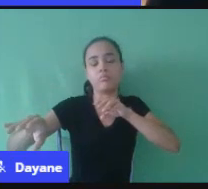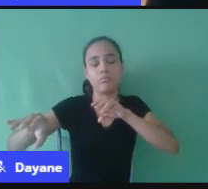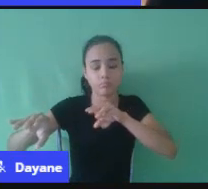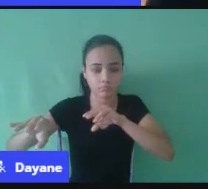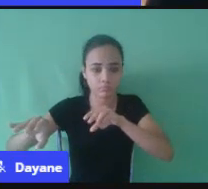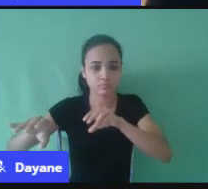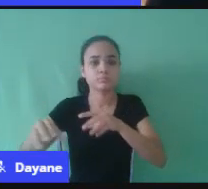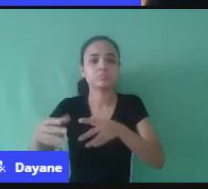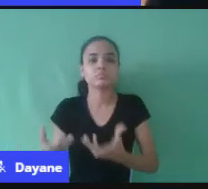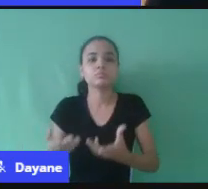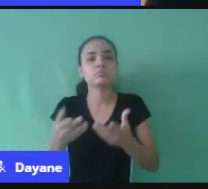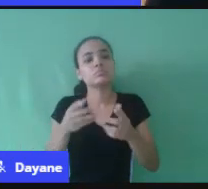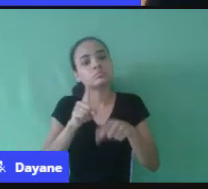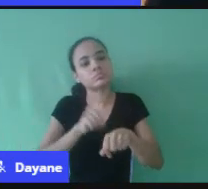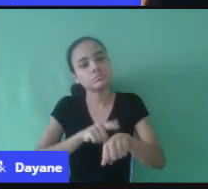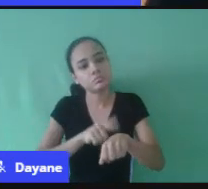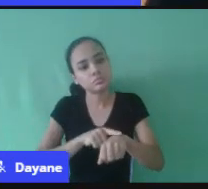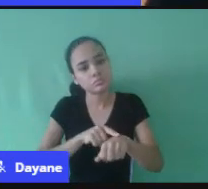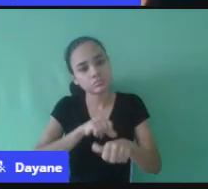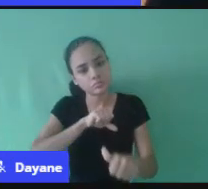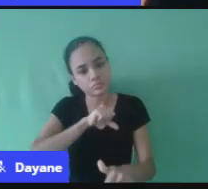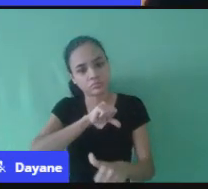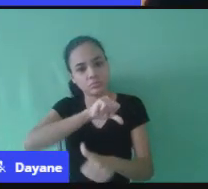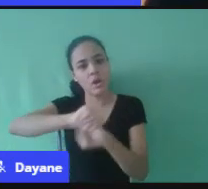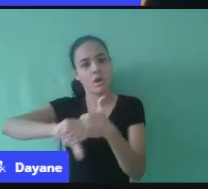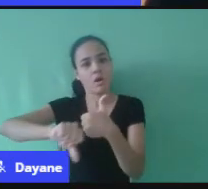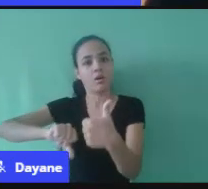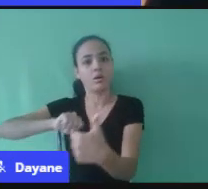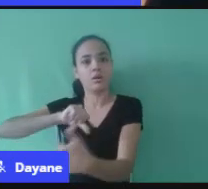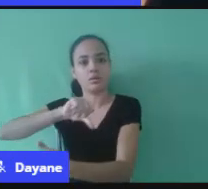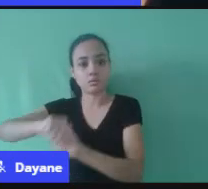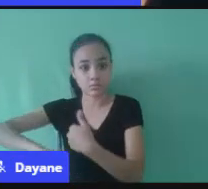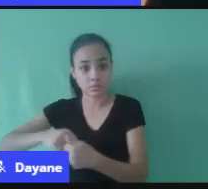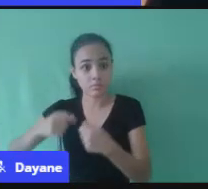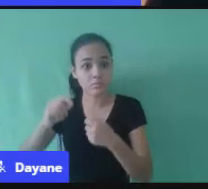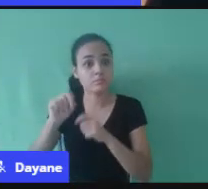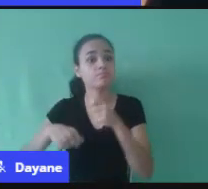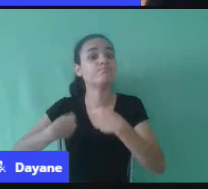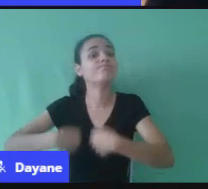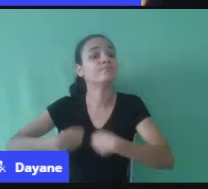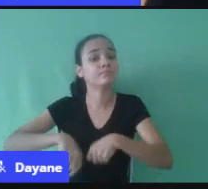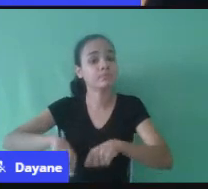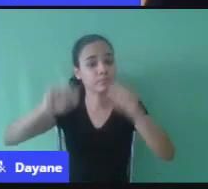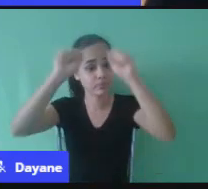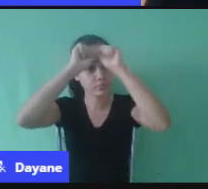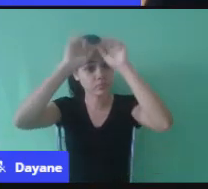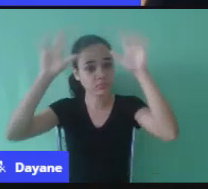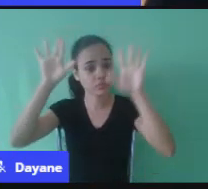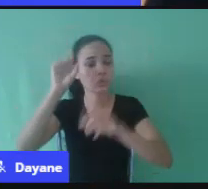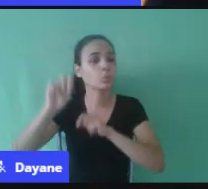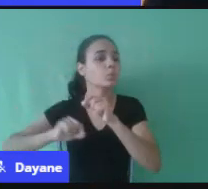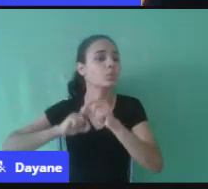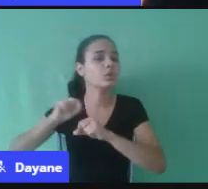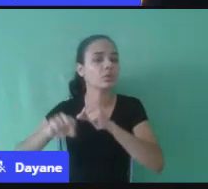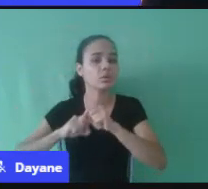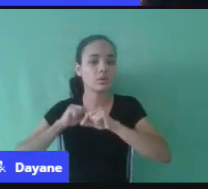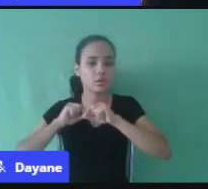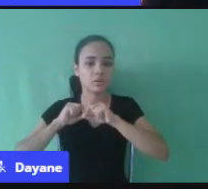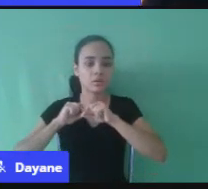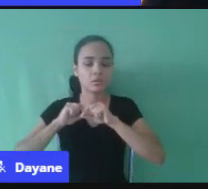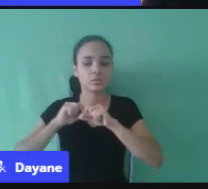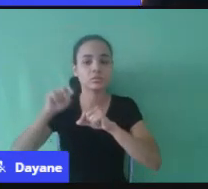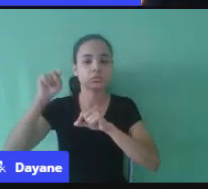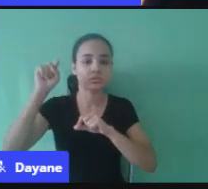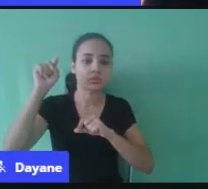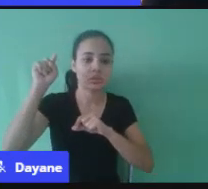para a gente é que quando estamos falando na REM de transição do